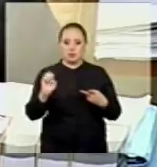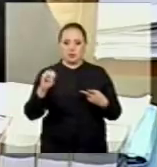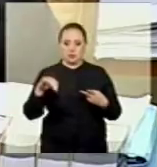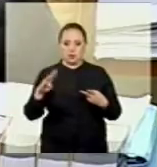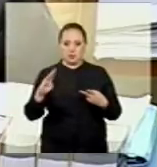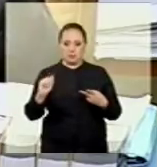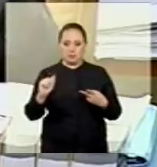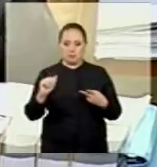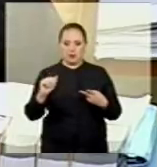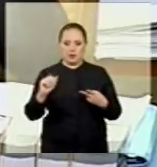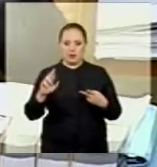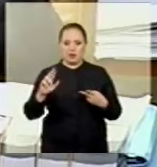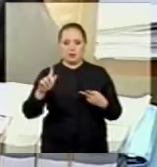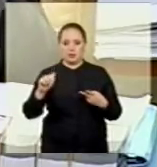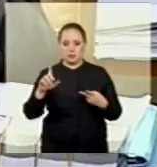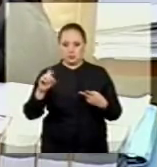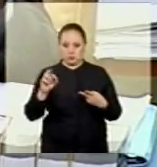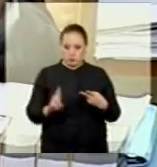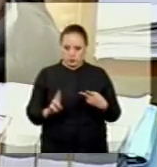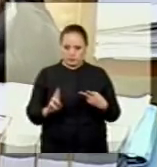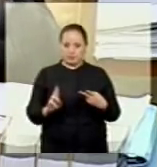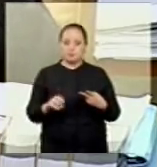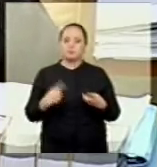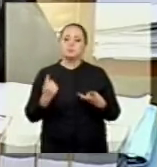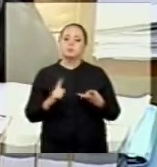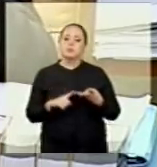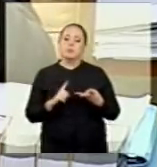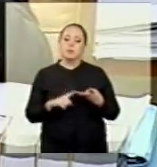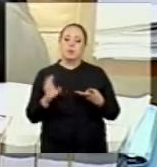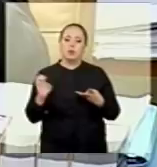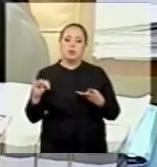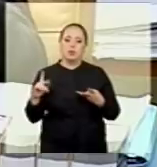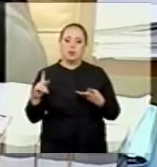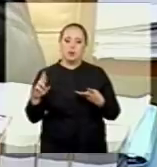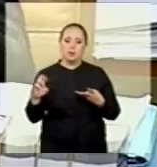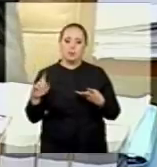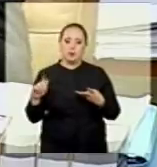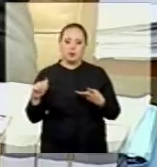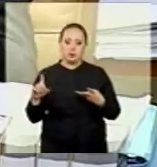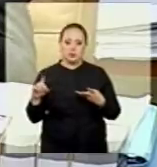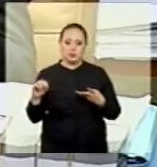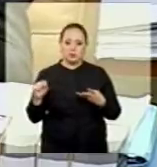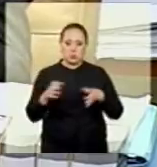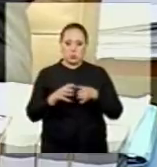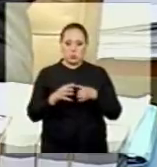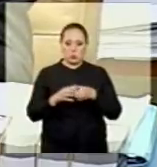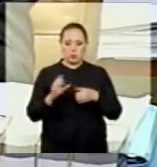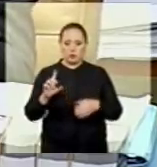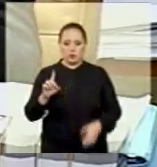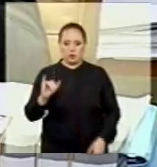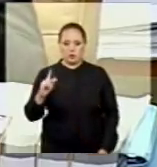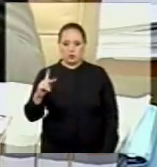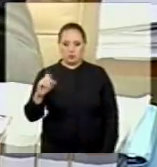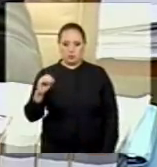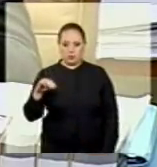relações provinciais, segunda hipótese, os empregados no corpo diplomático, terceira